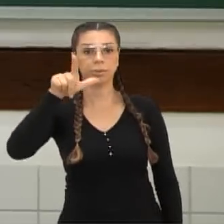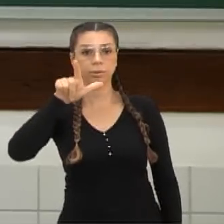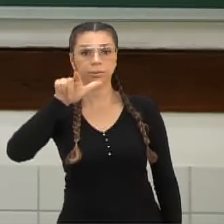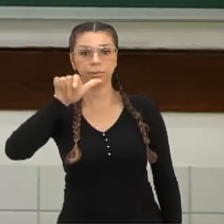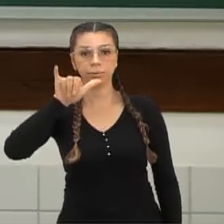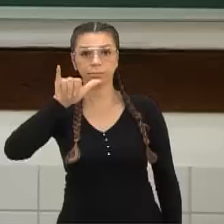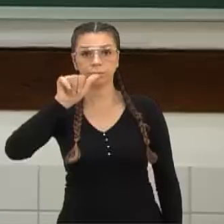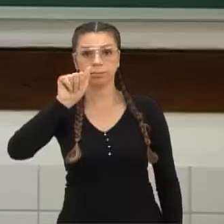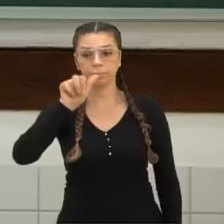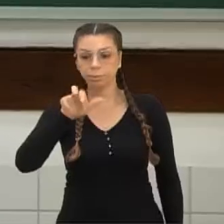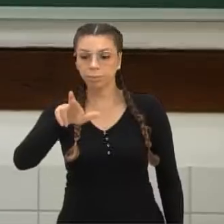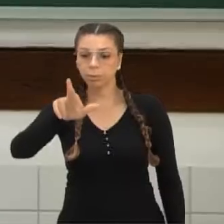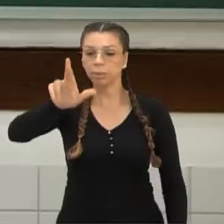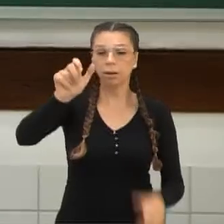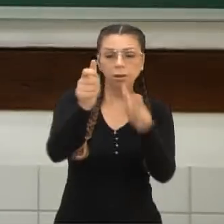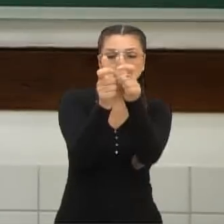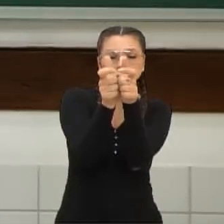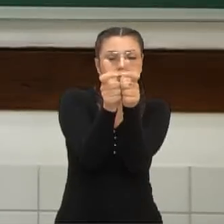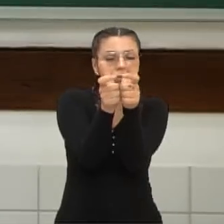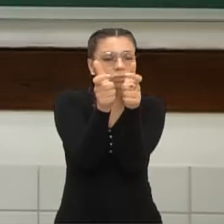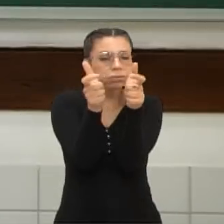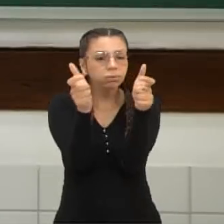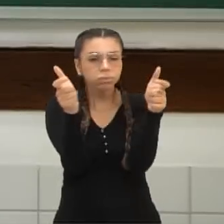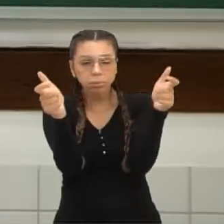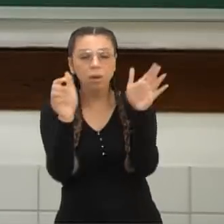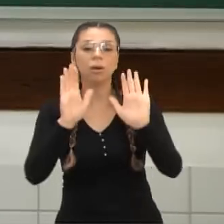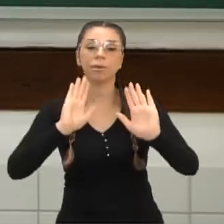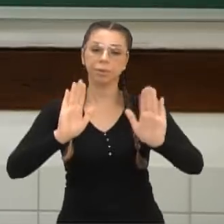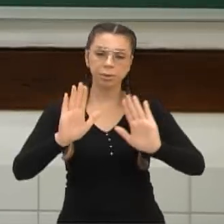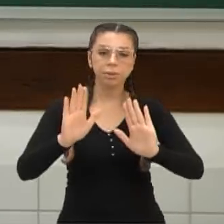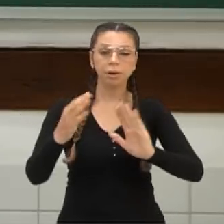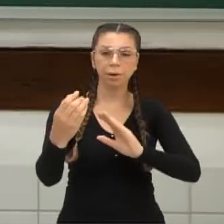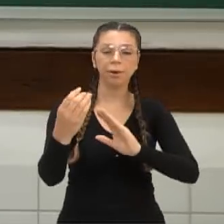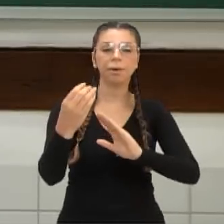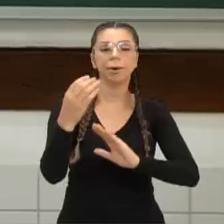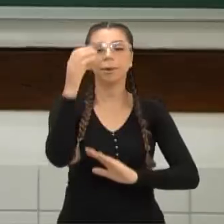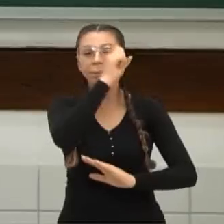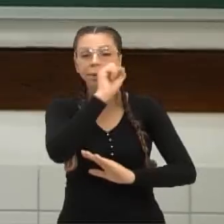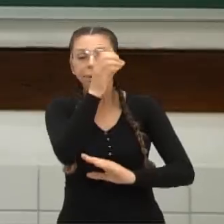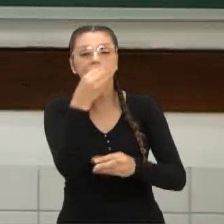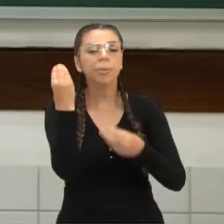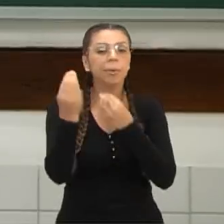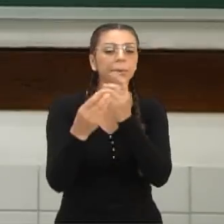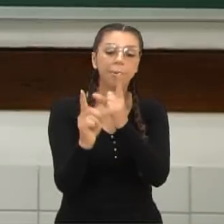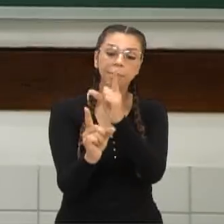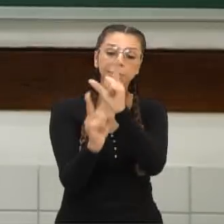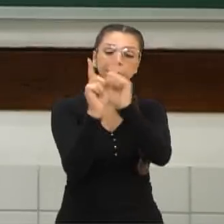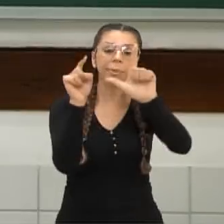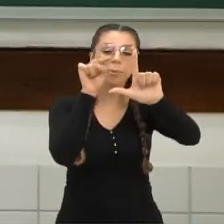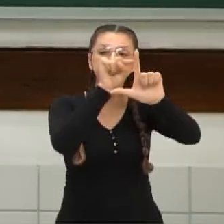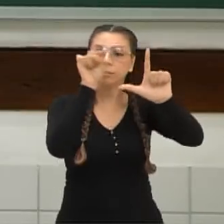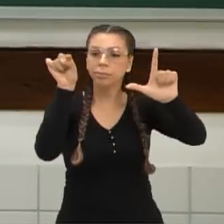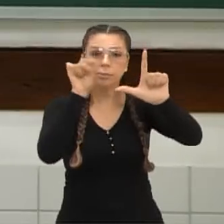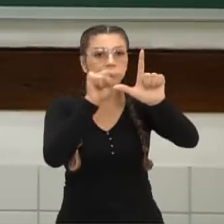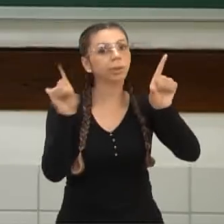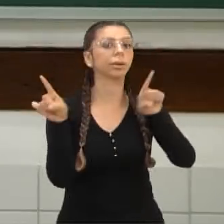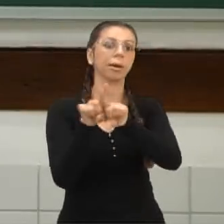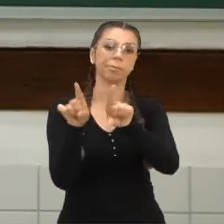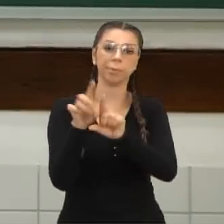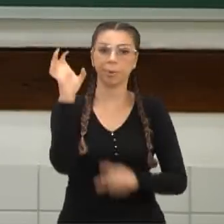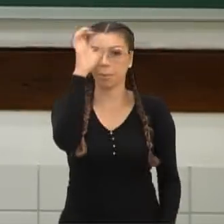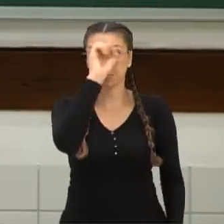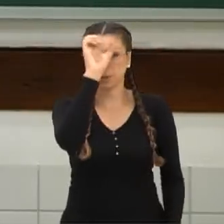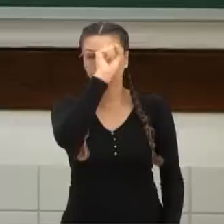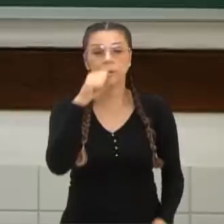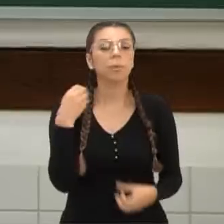Então, a gente já viu como que eu localizo o ponto no plano. E a gente já viu como que a gente amplia, certo?